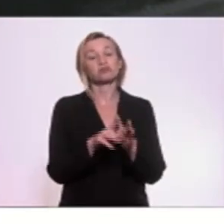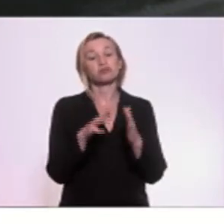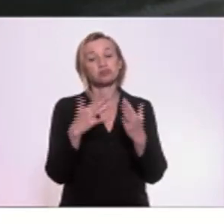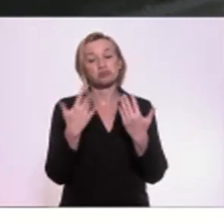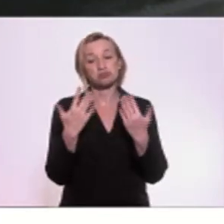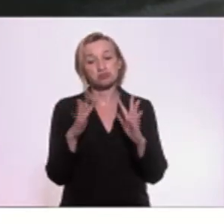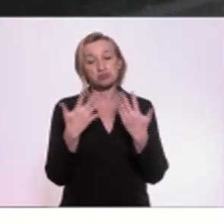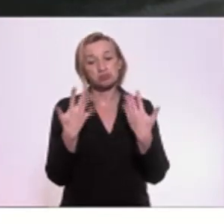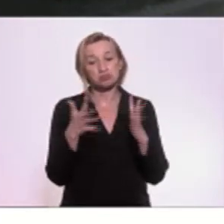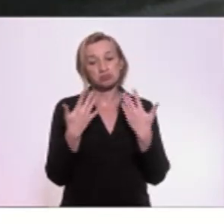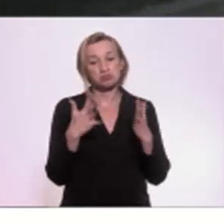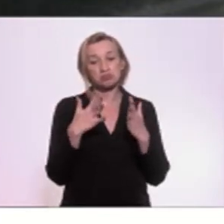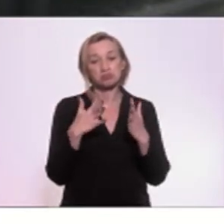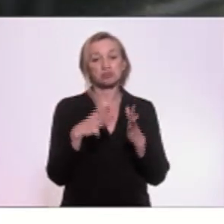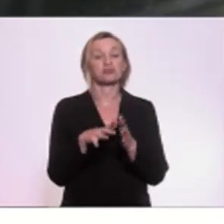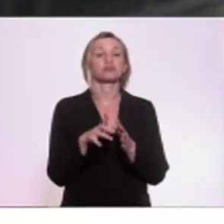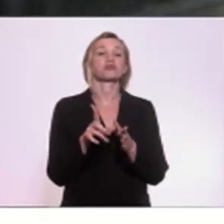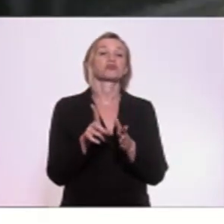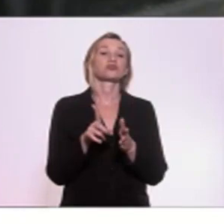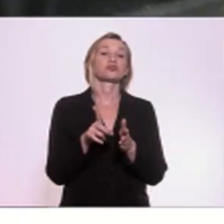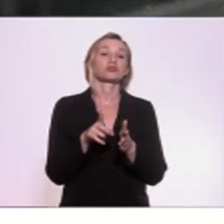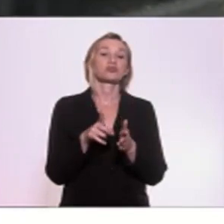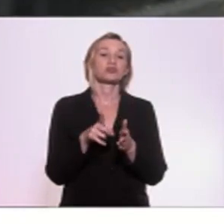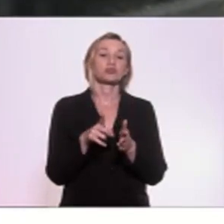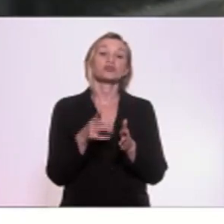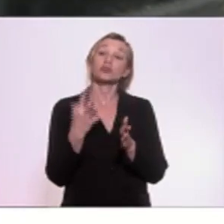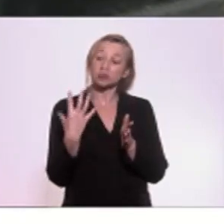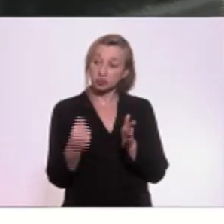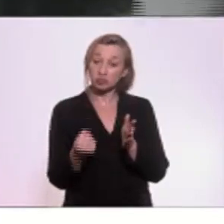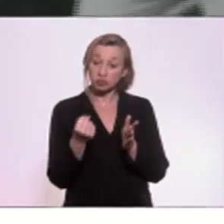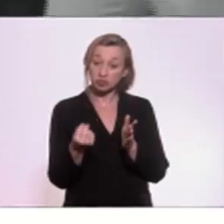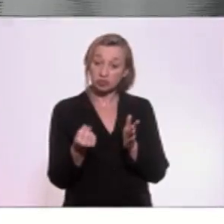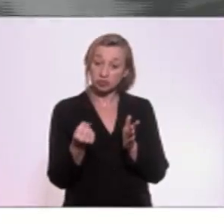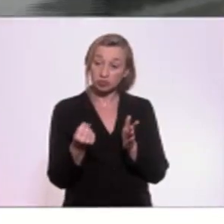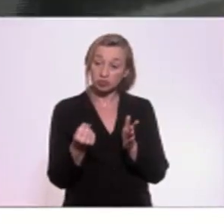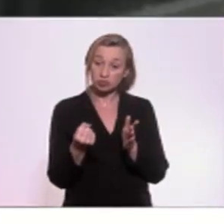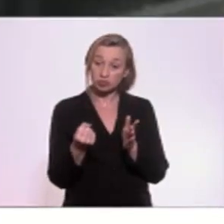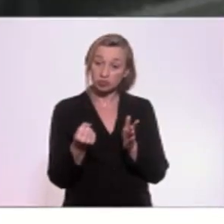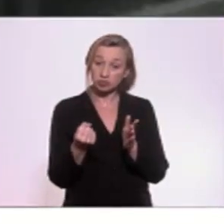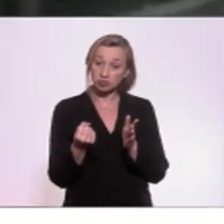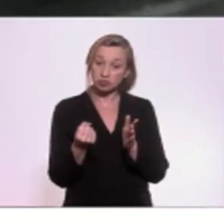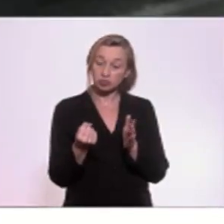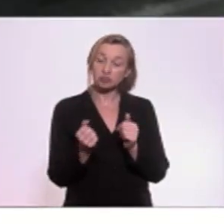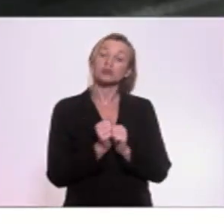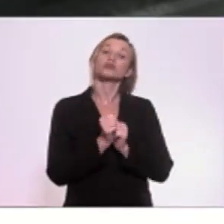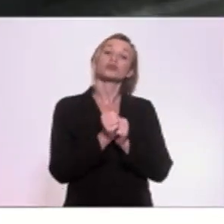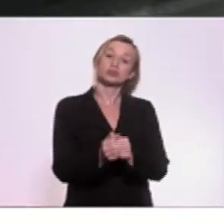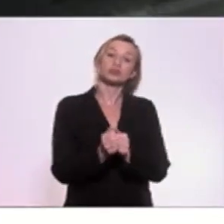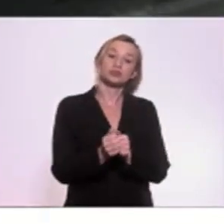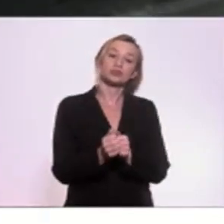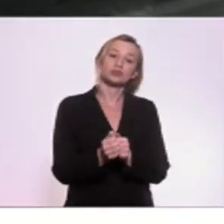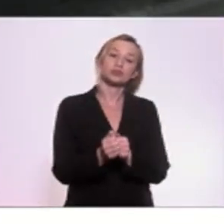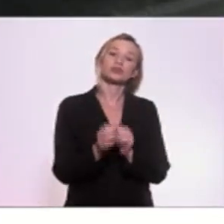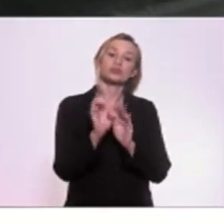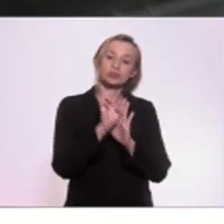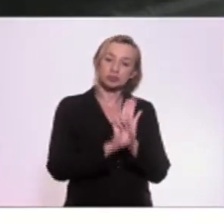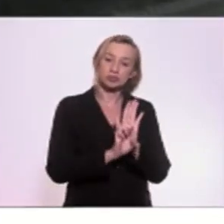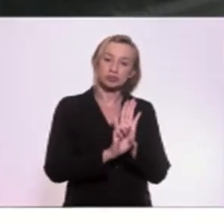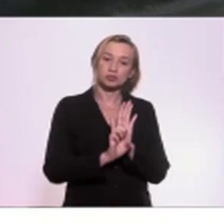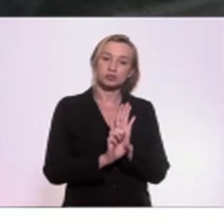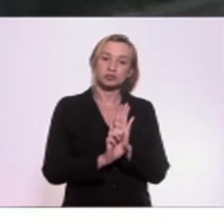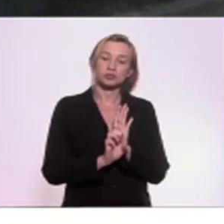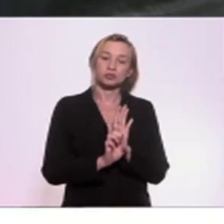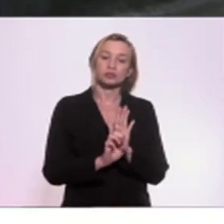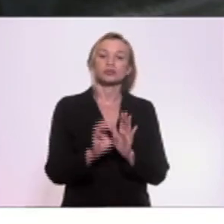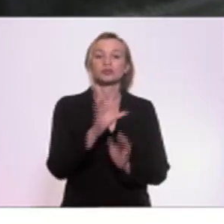louvável. O nosso parecer é favorável, acompanhando as emendas